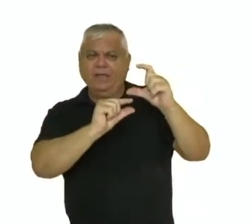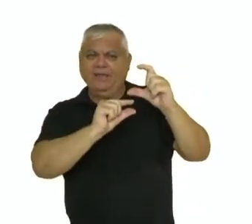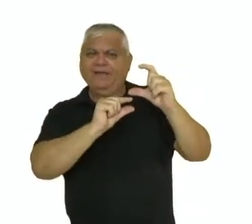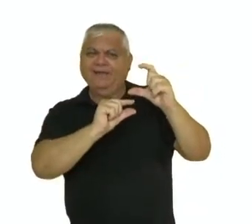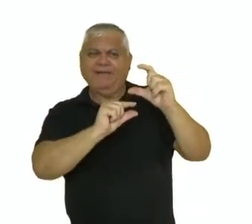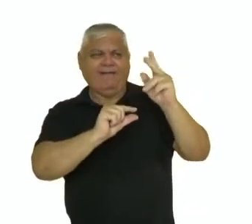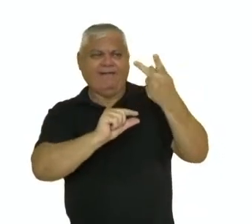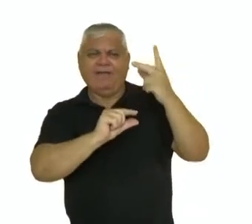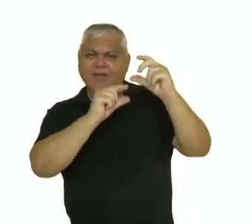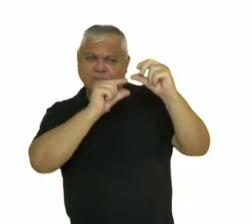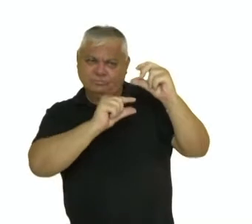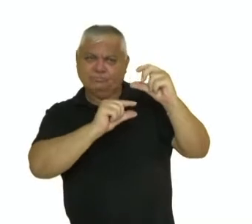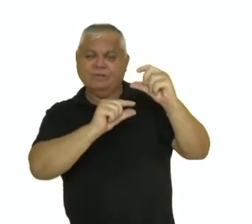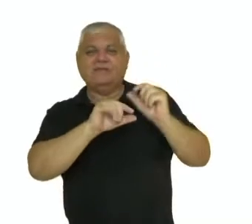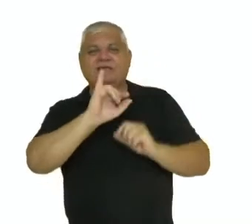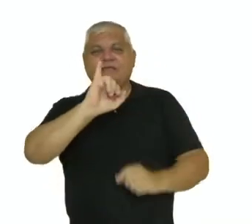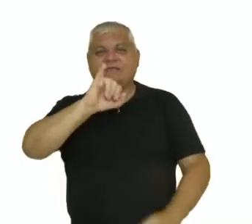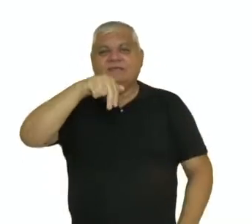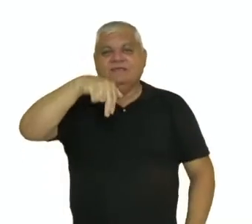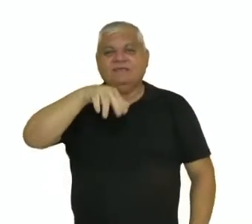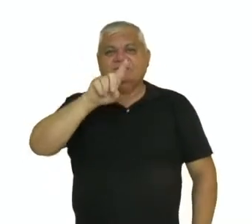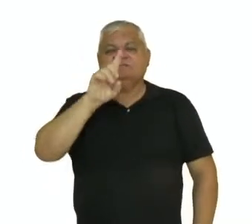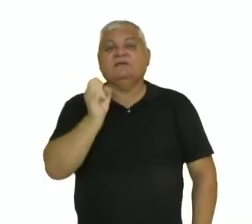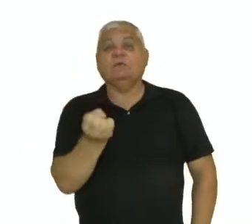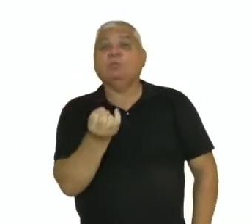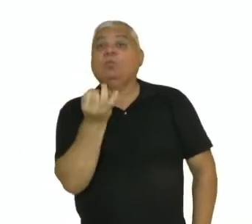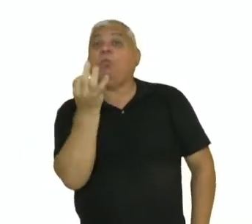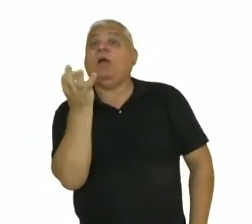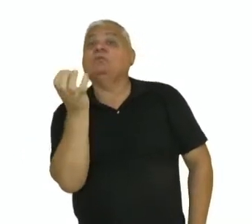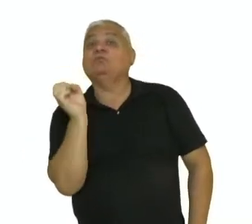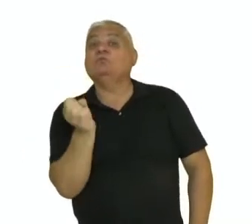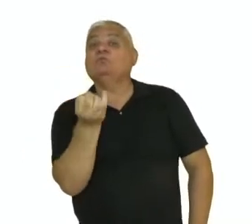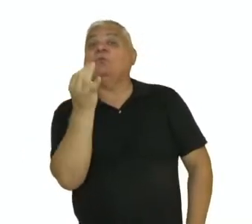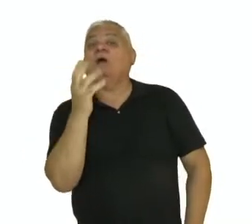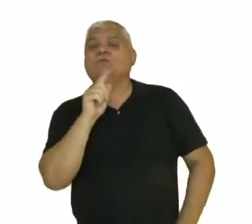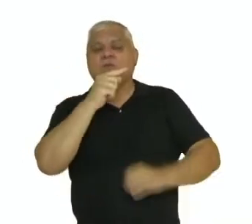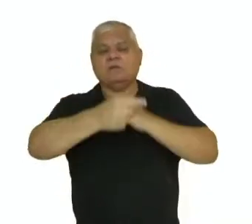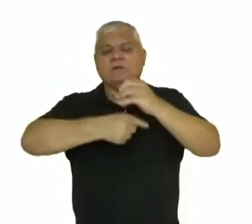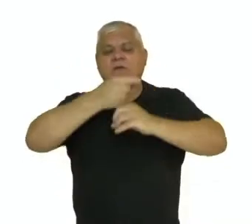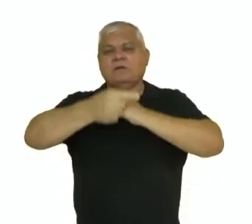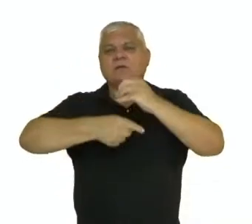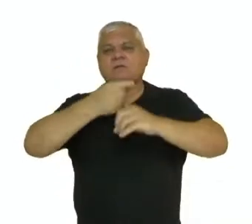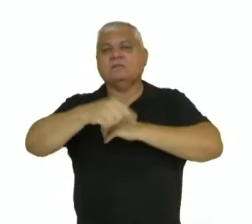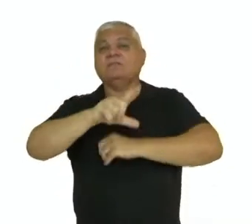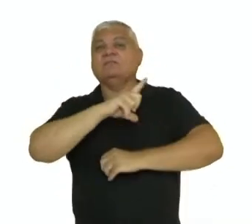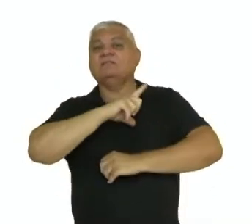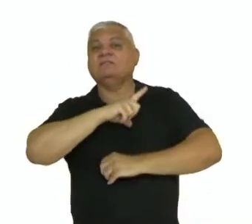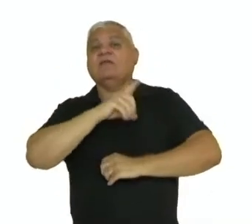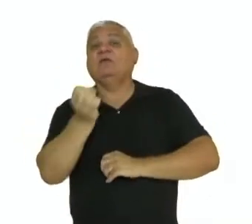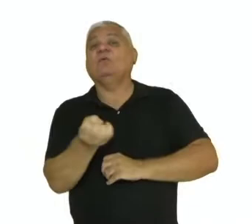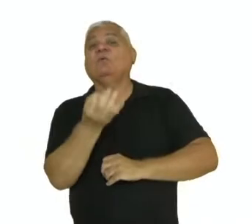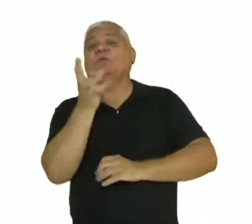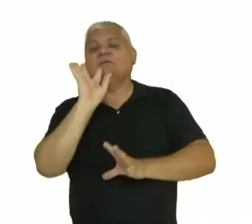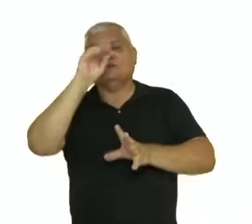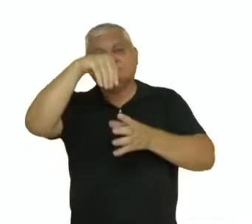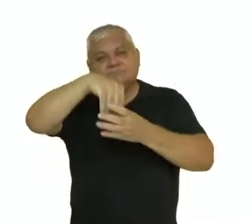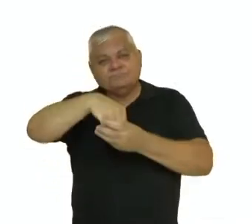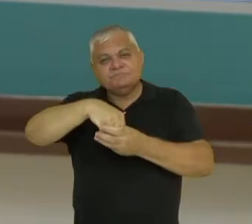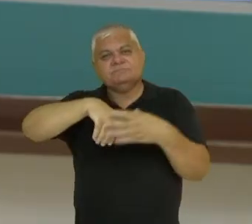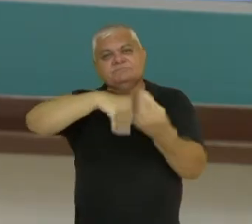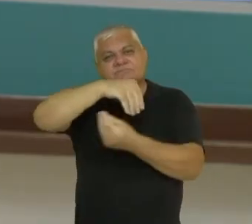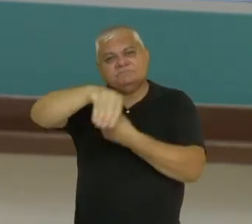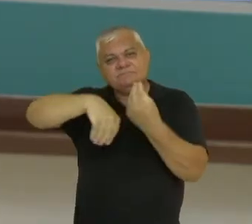pequenininhos, são os índices, indicam a quantidade de átomos de cada elemento químico na formação